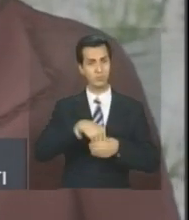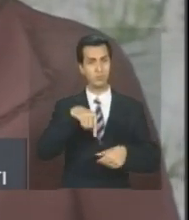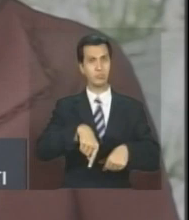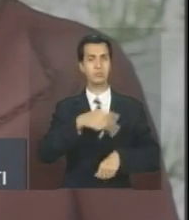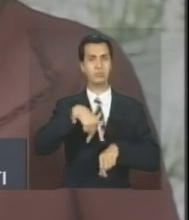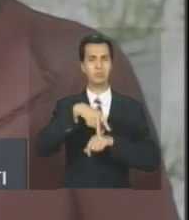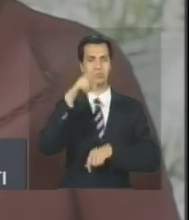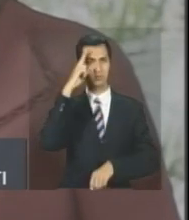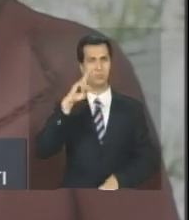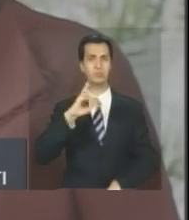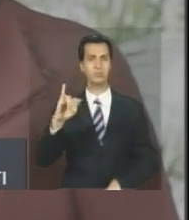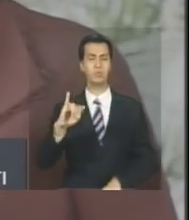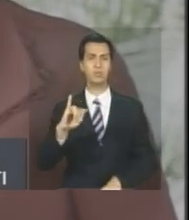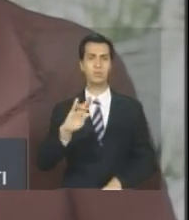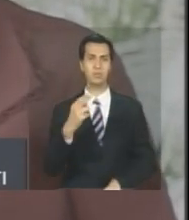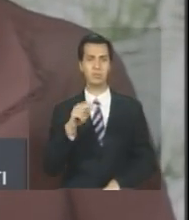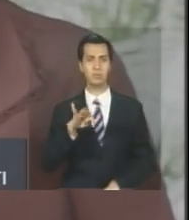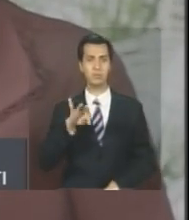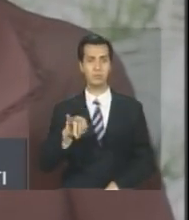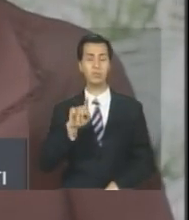de investimentos privados